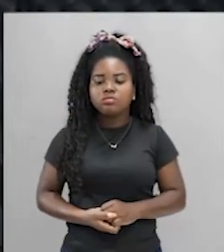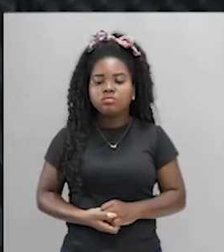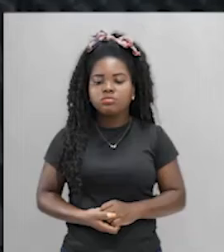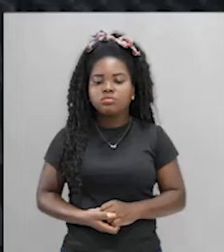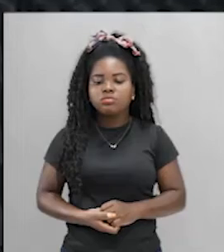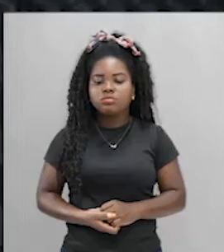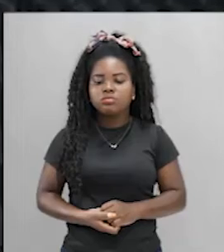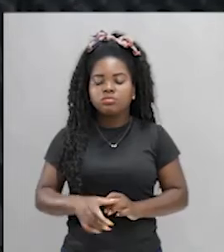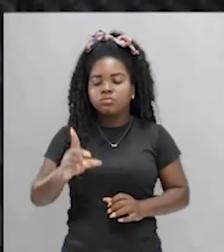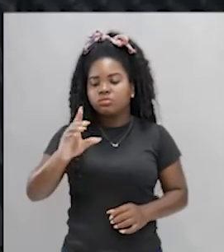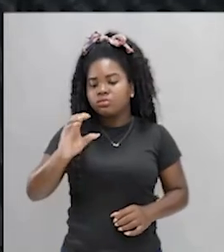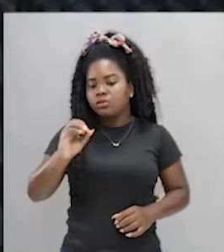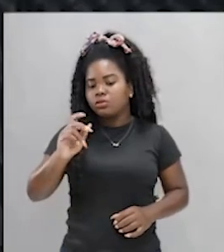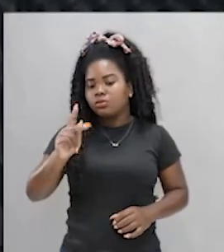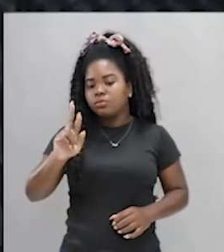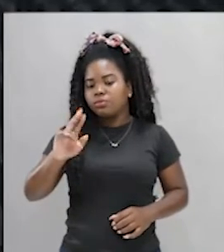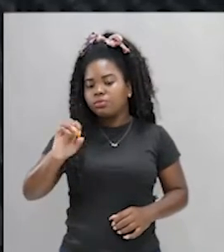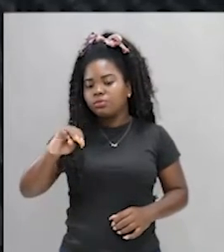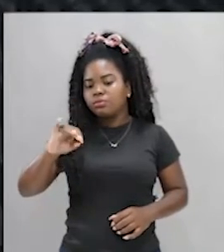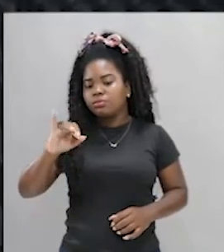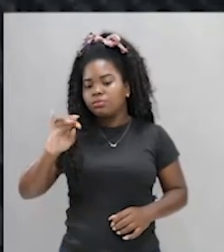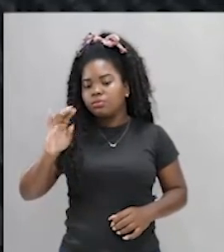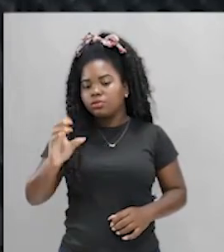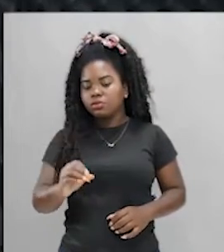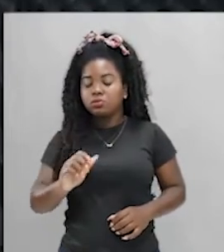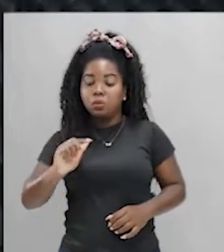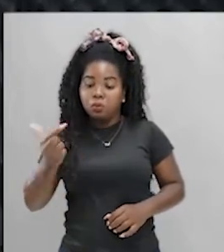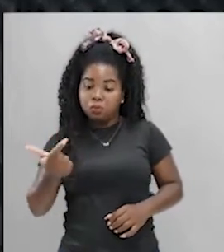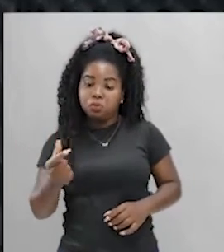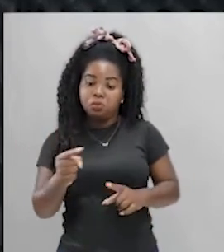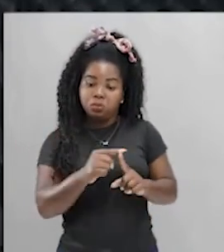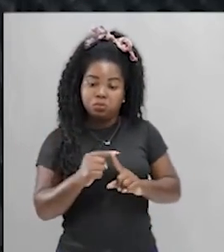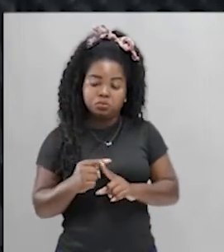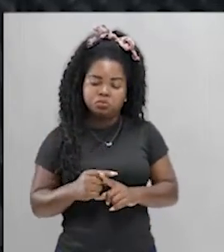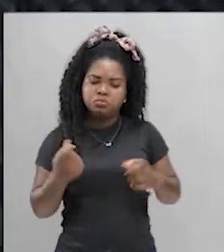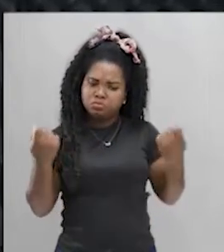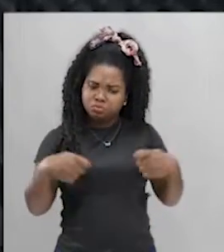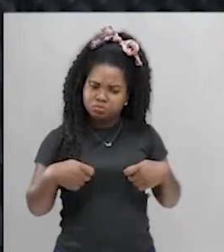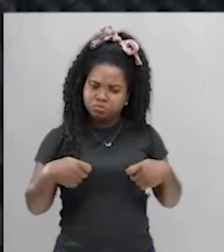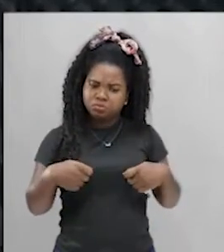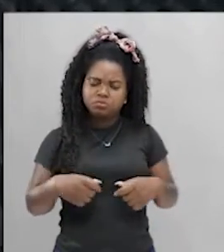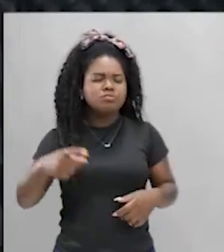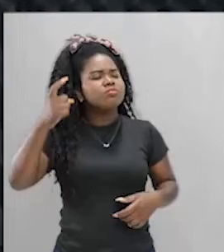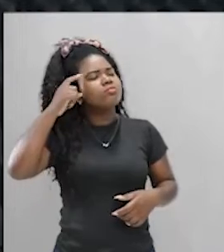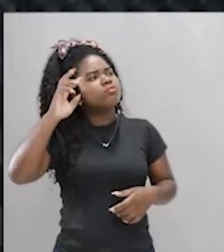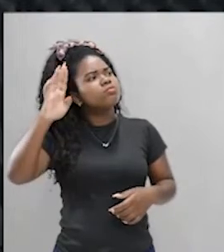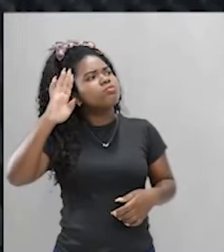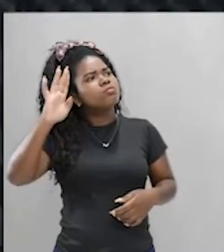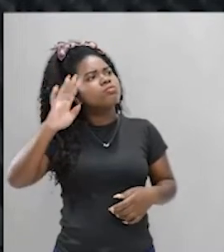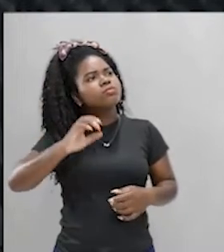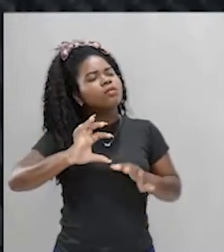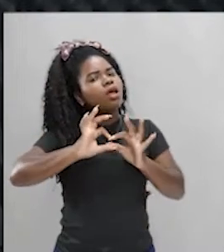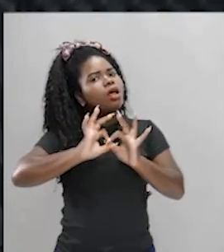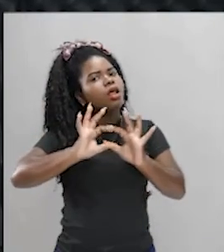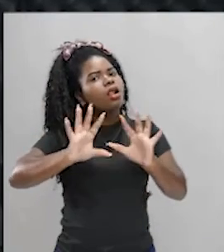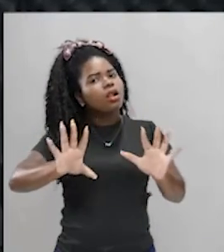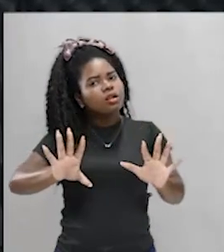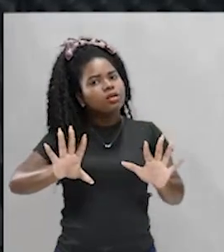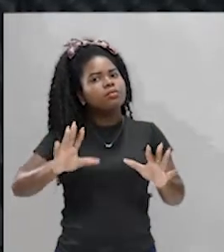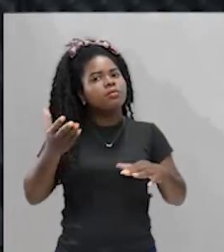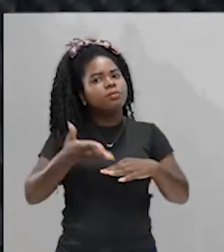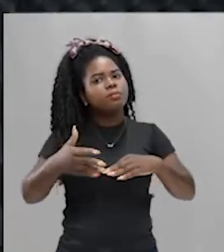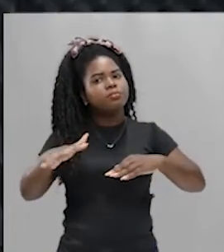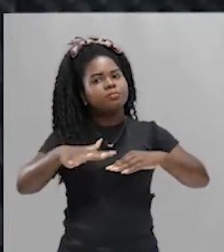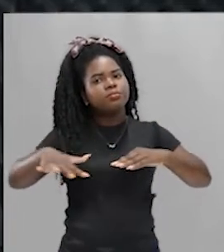do oprimido ou outras vertentes, né? Pode ser. Na hora que a gente começa a pensar, eu estou falando de liberdade